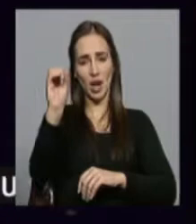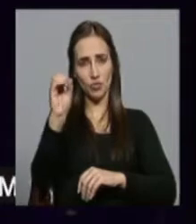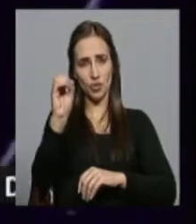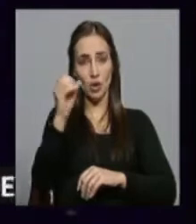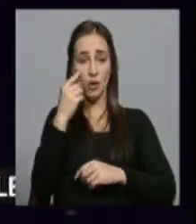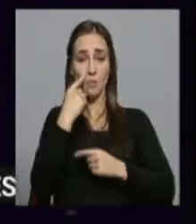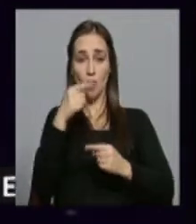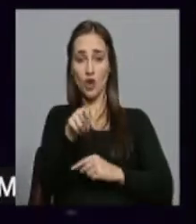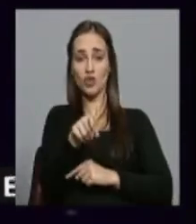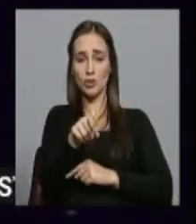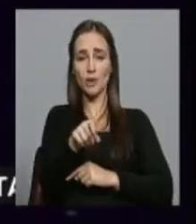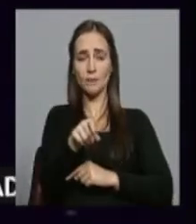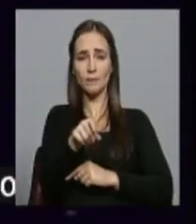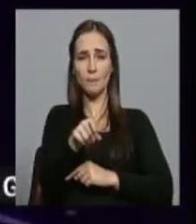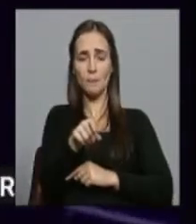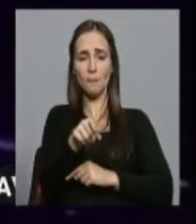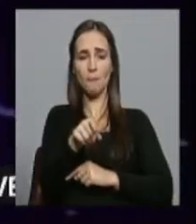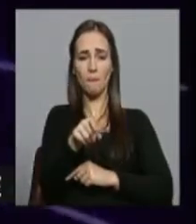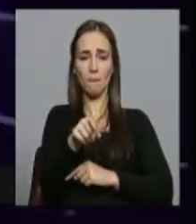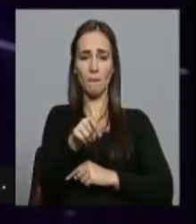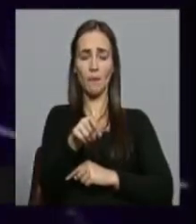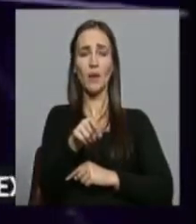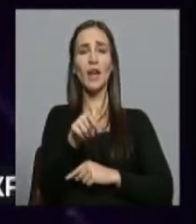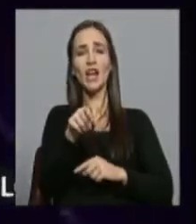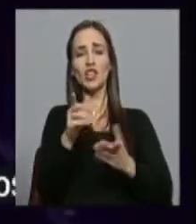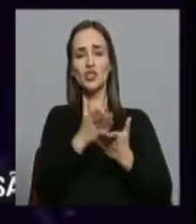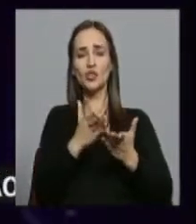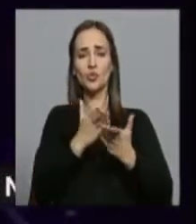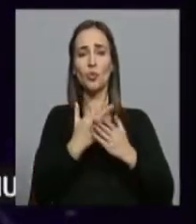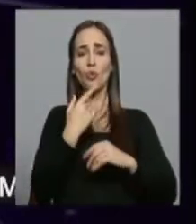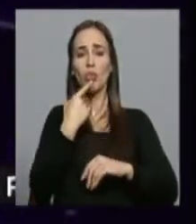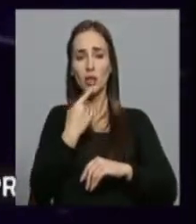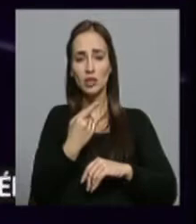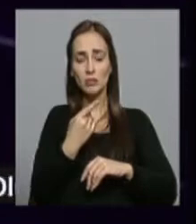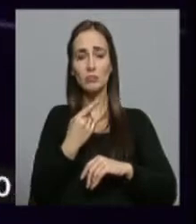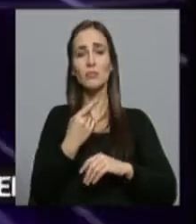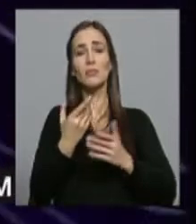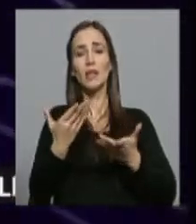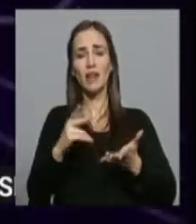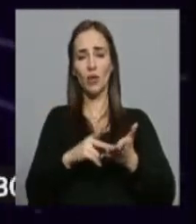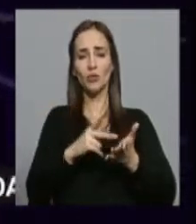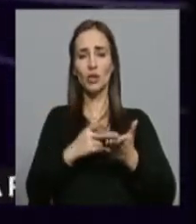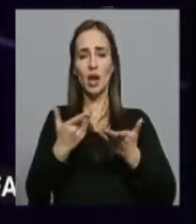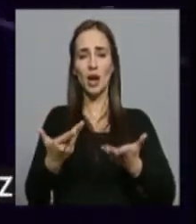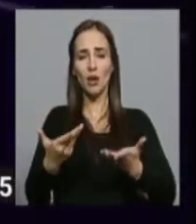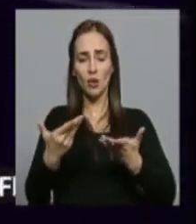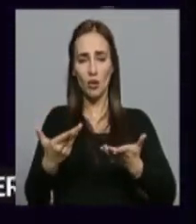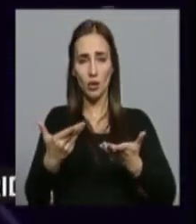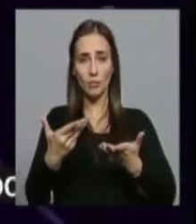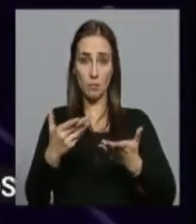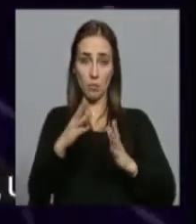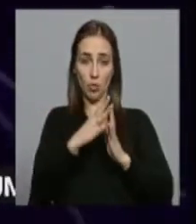esta animação. E o que diz este estudo é que, muito bem, então, com a tecnologia atual, neste modelo